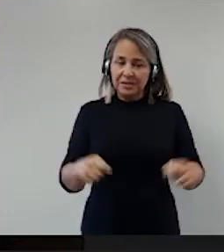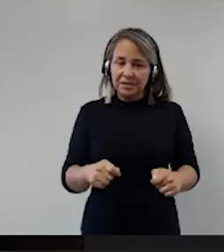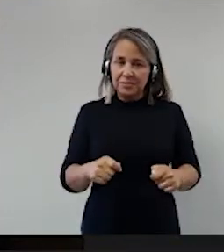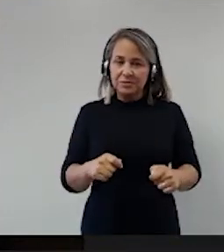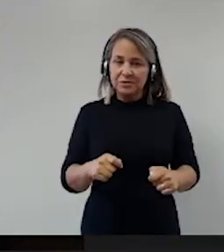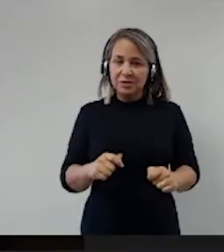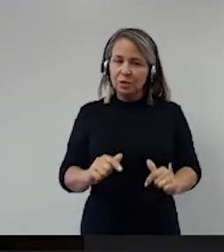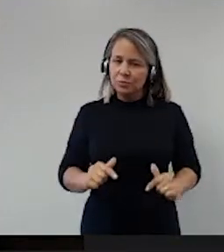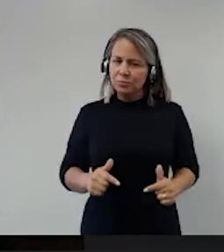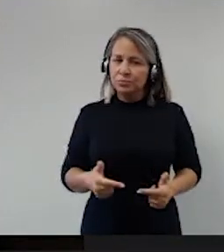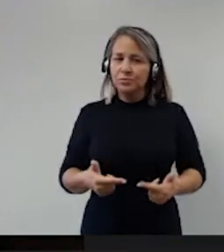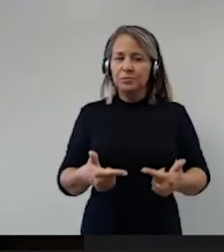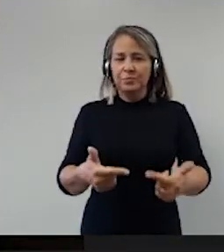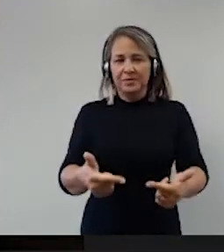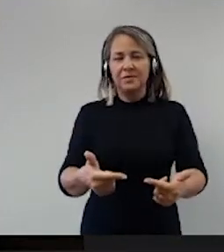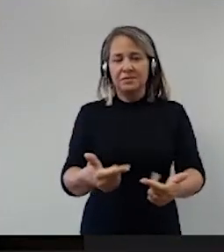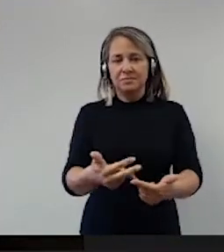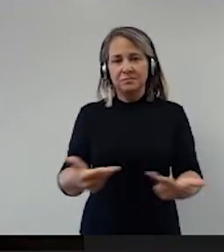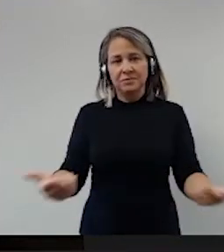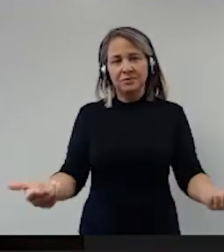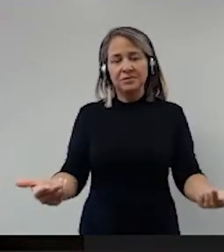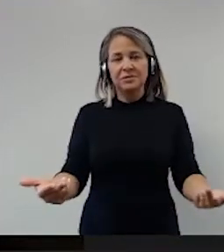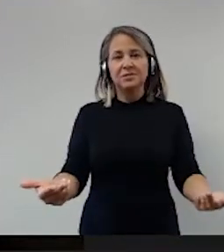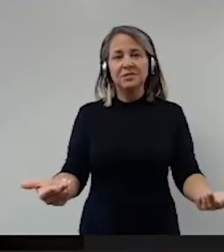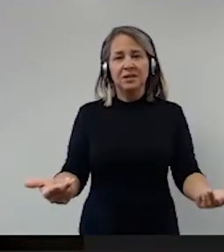superar algo tão